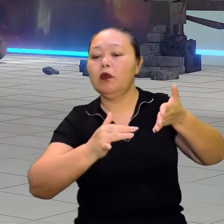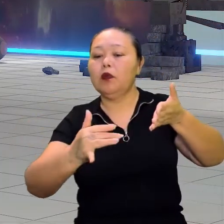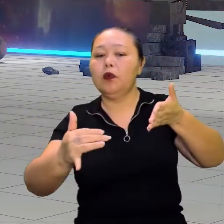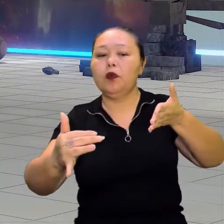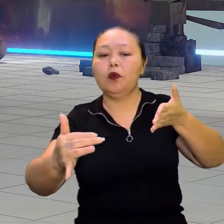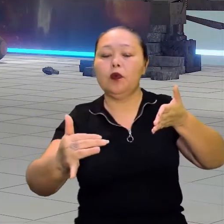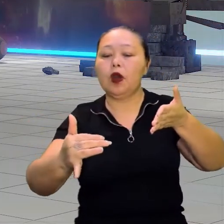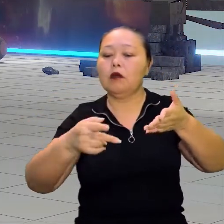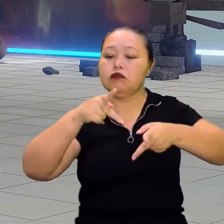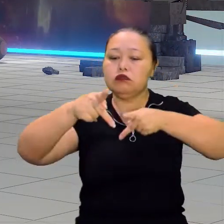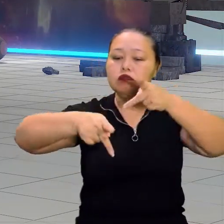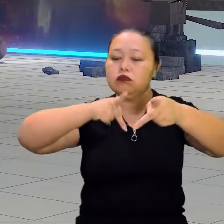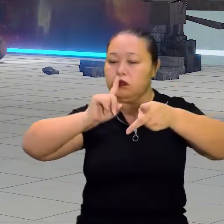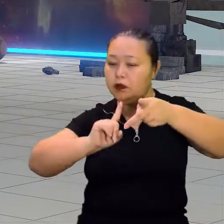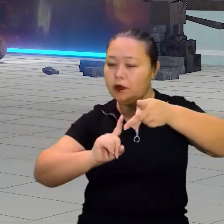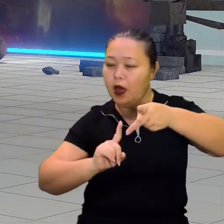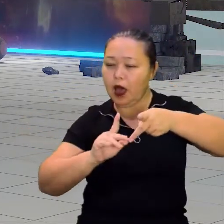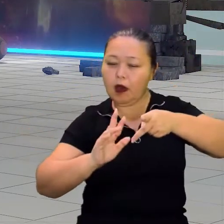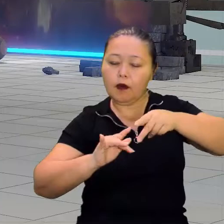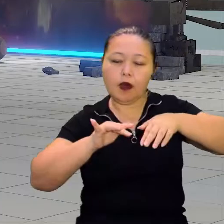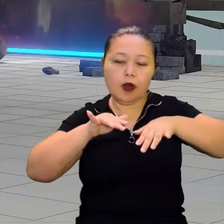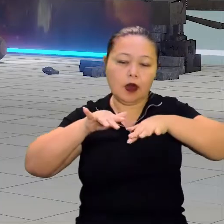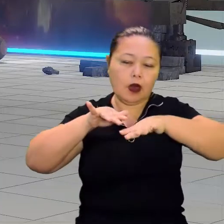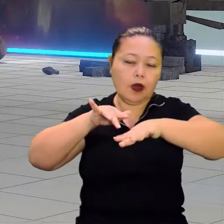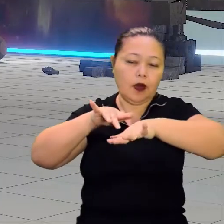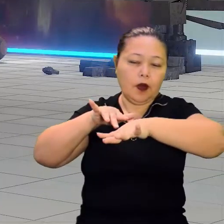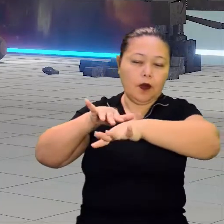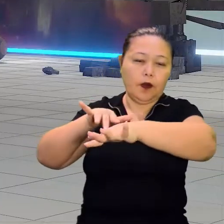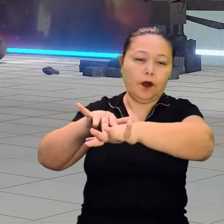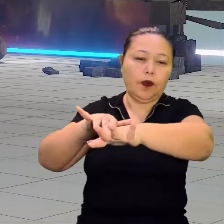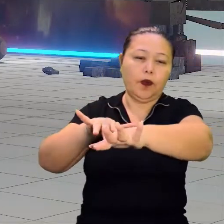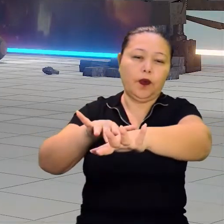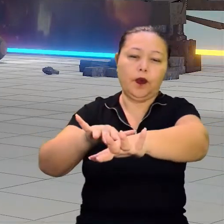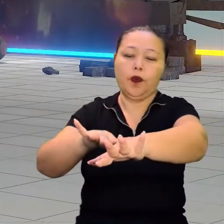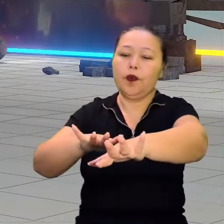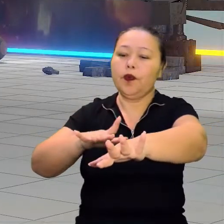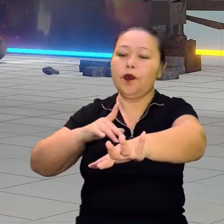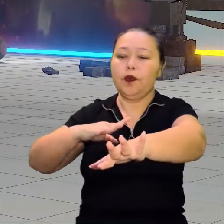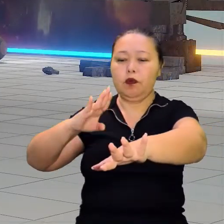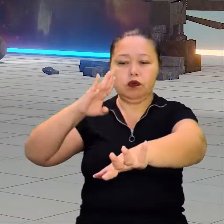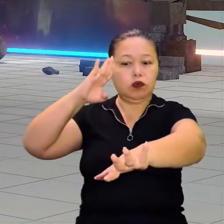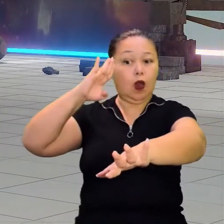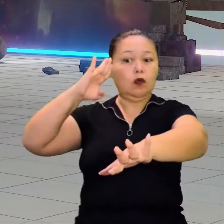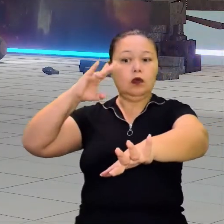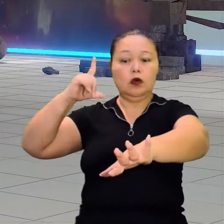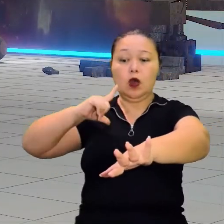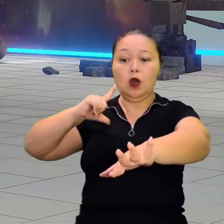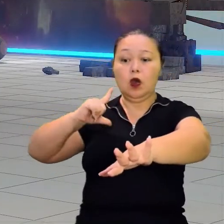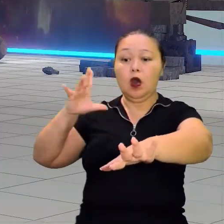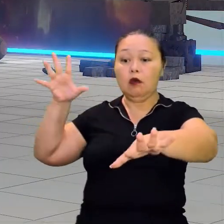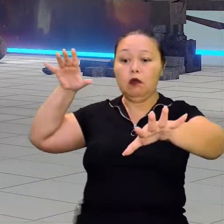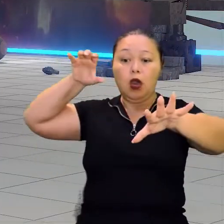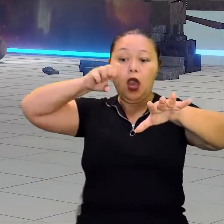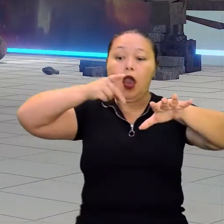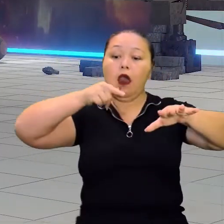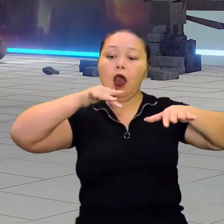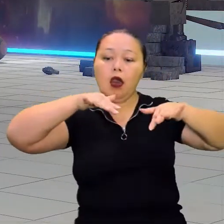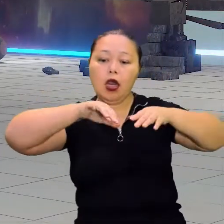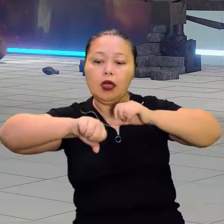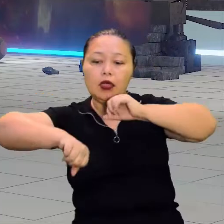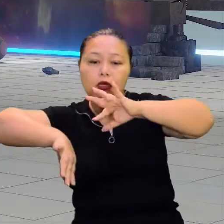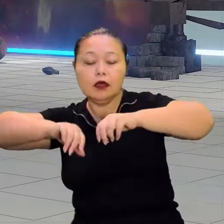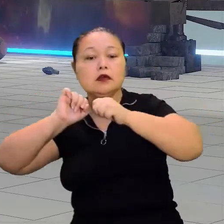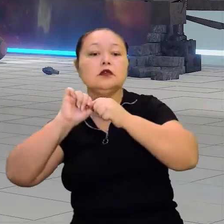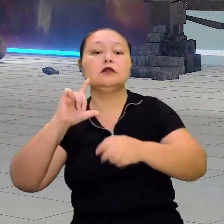Aí todo o povo acabou passando ali. Aí quando os soldados vieram para pegar e foram engolidos pelo mar.